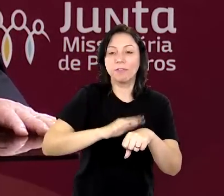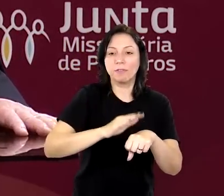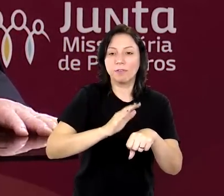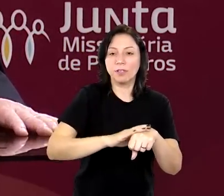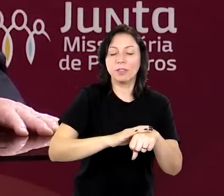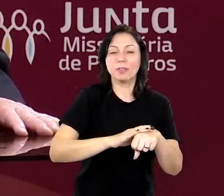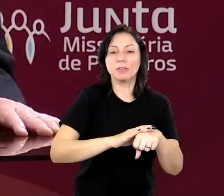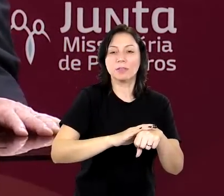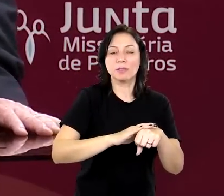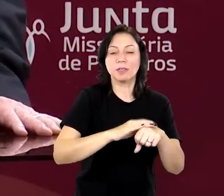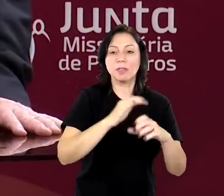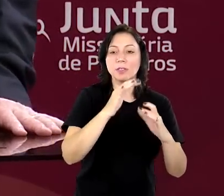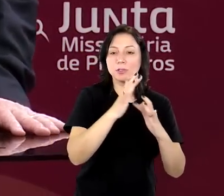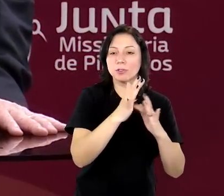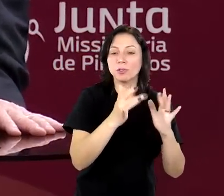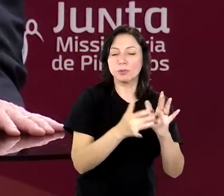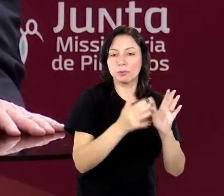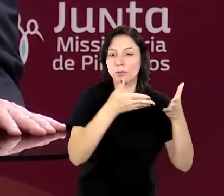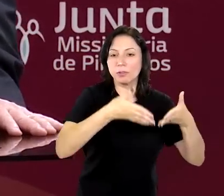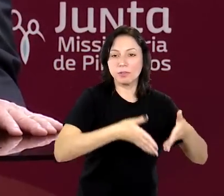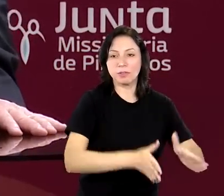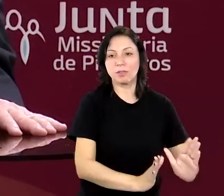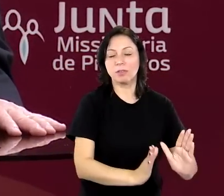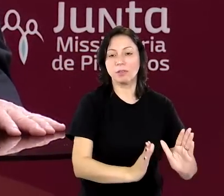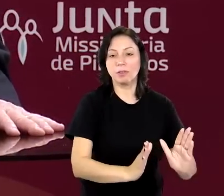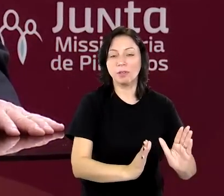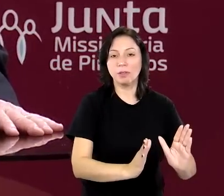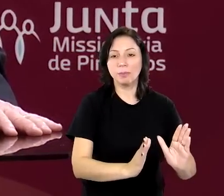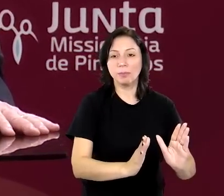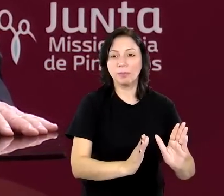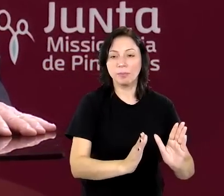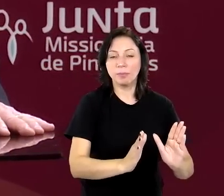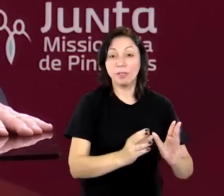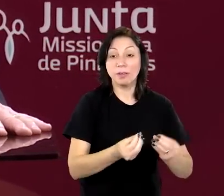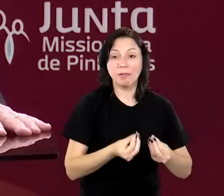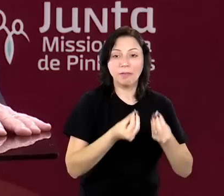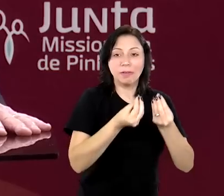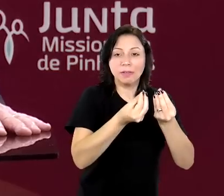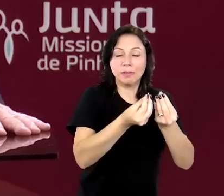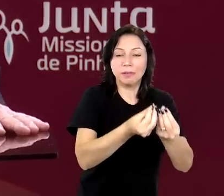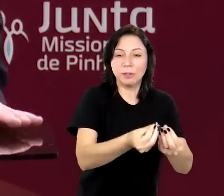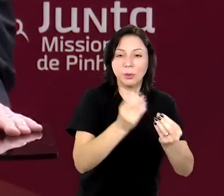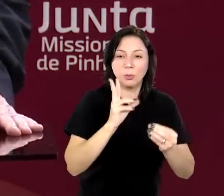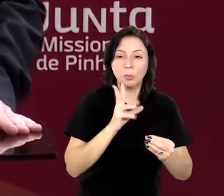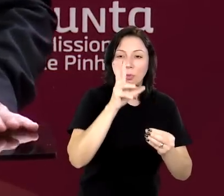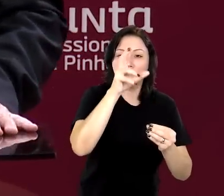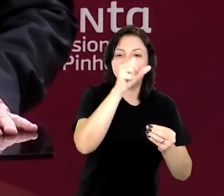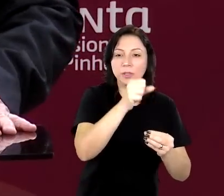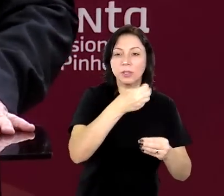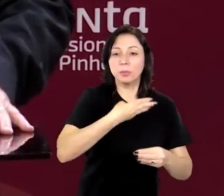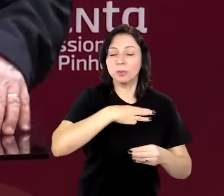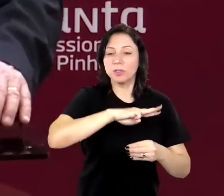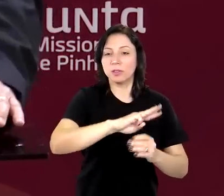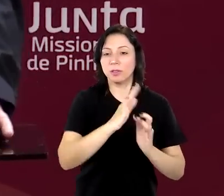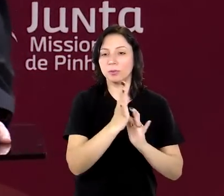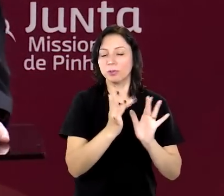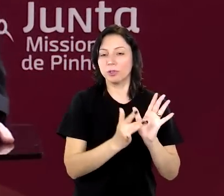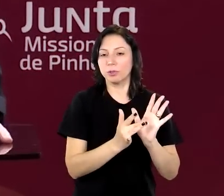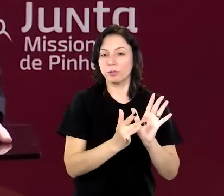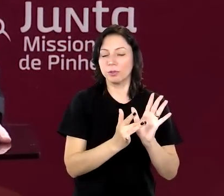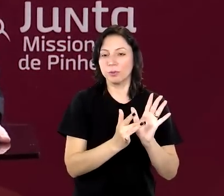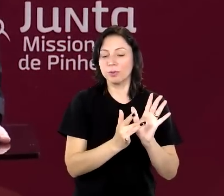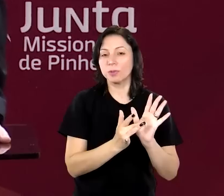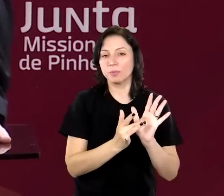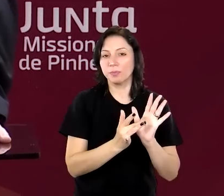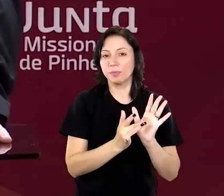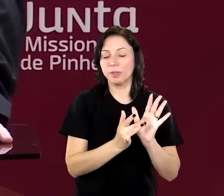do Espírito Santo que capacitou Jesus para o seu ministério. Foi o poder do Espírito Santo que fez com que Jesus